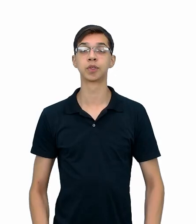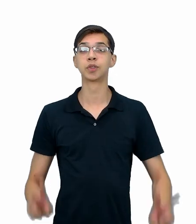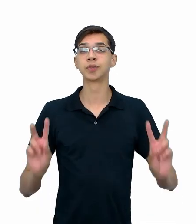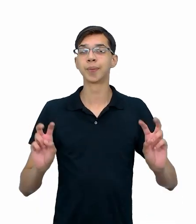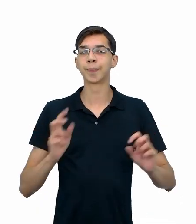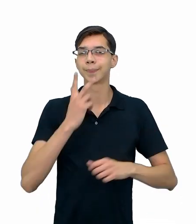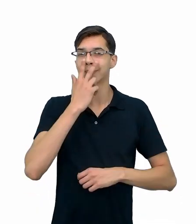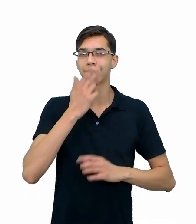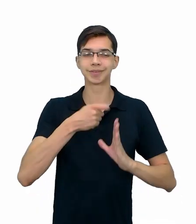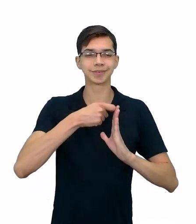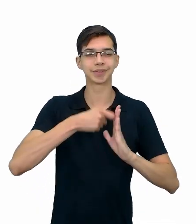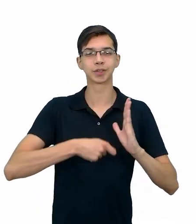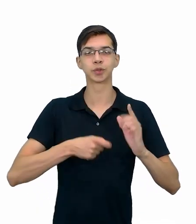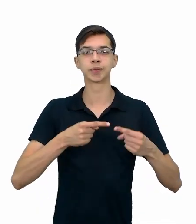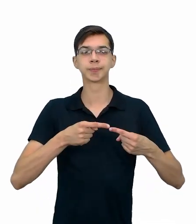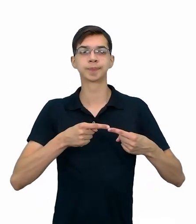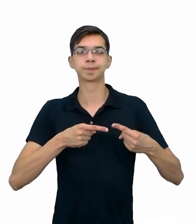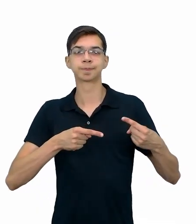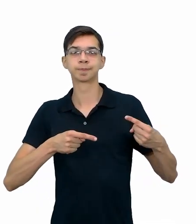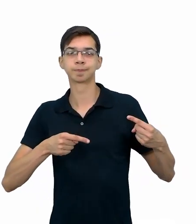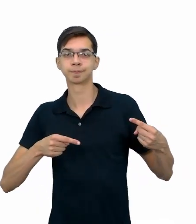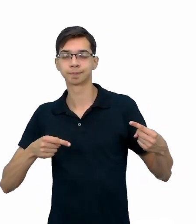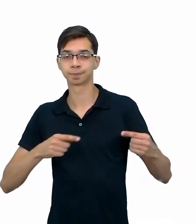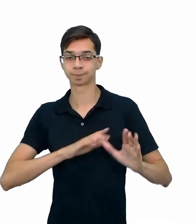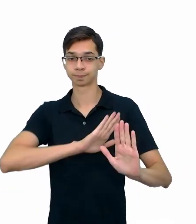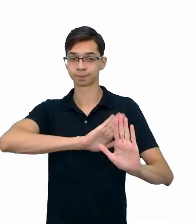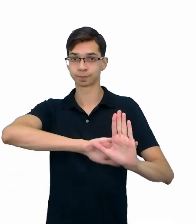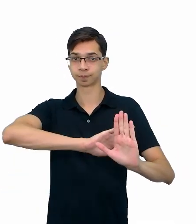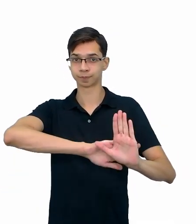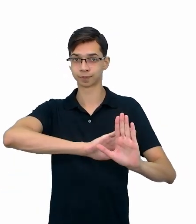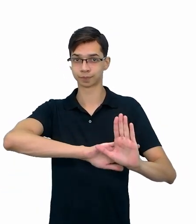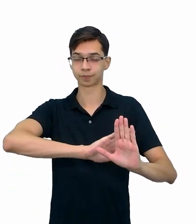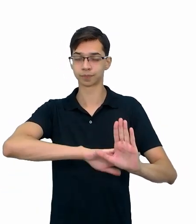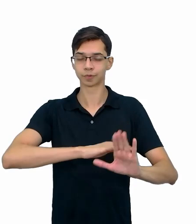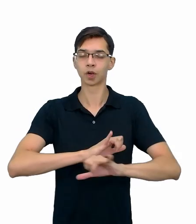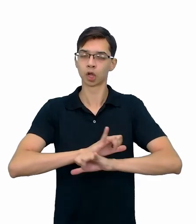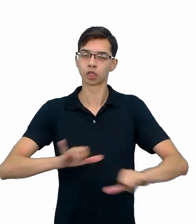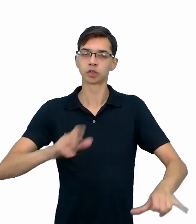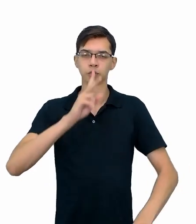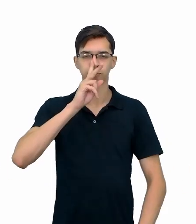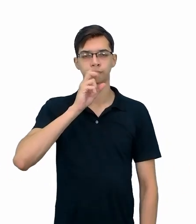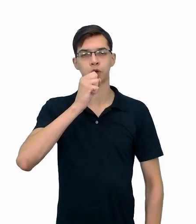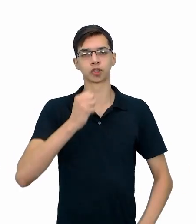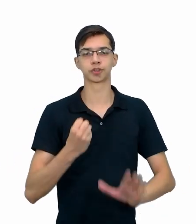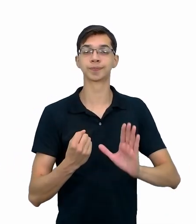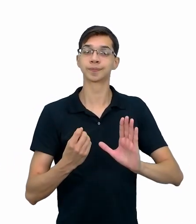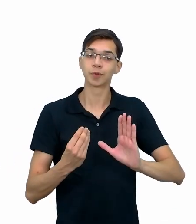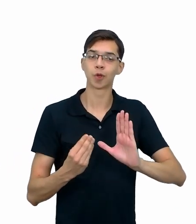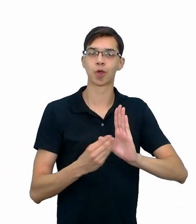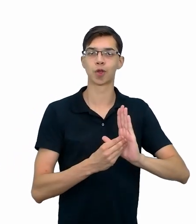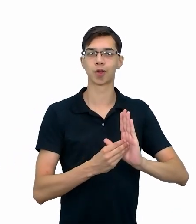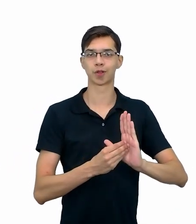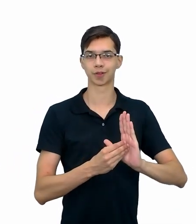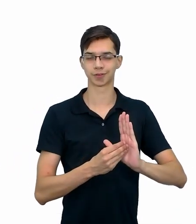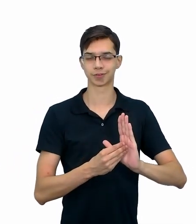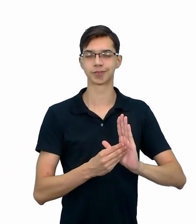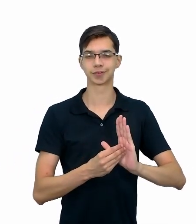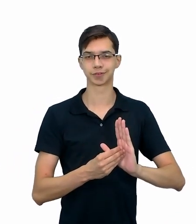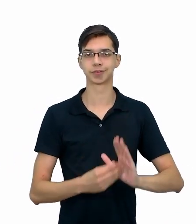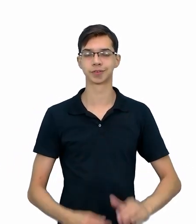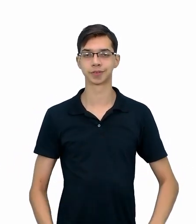texto, colocando a subjetividade como marca dentro da notícia, né, e não aí, no